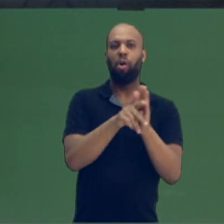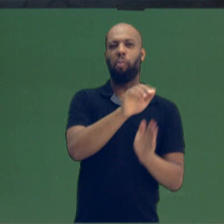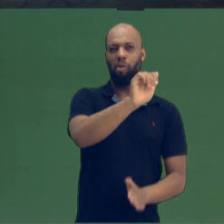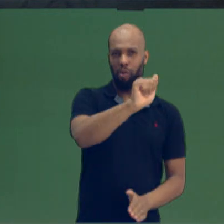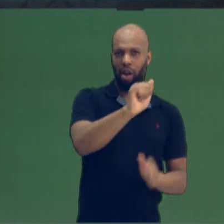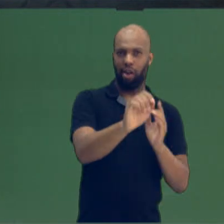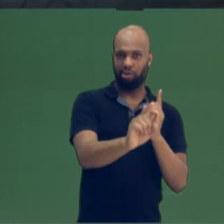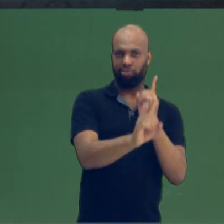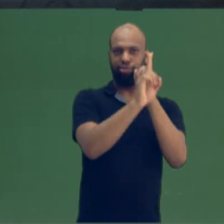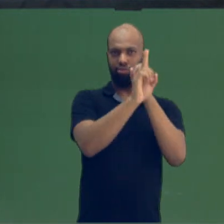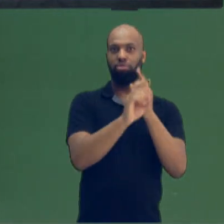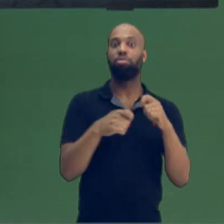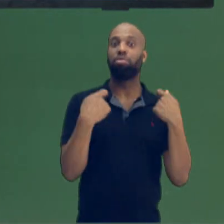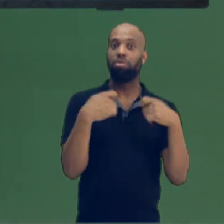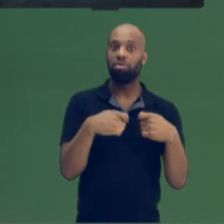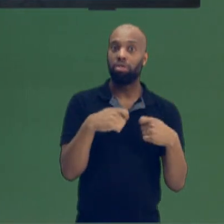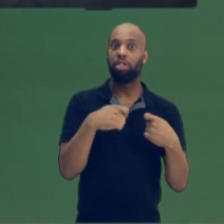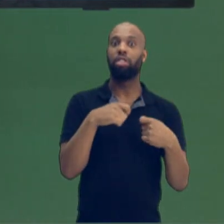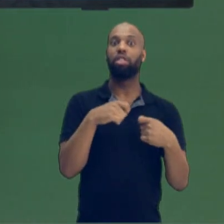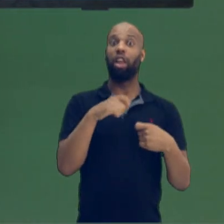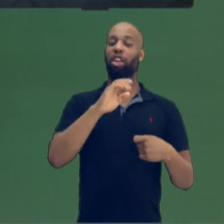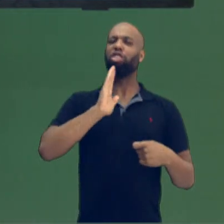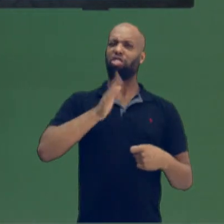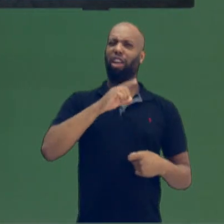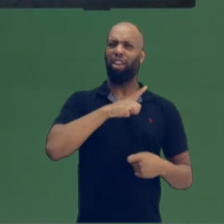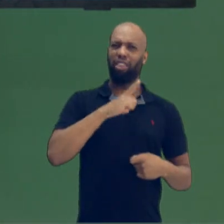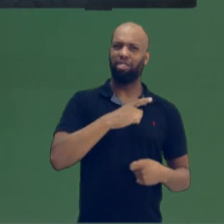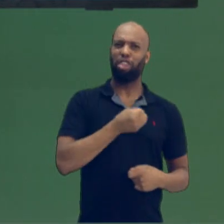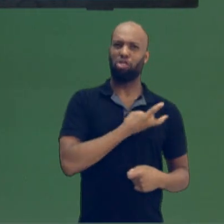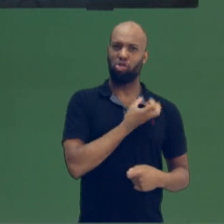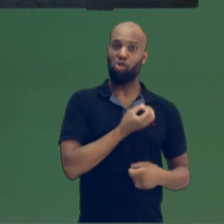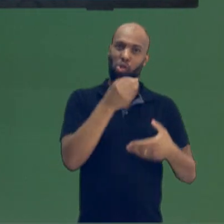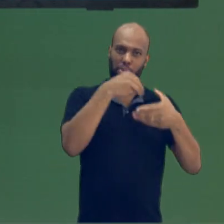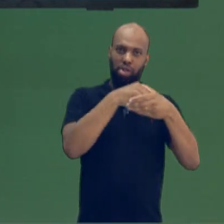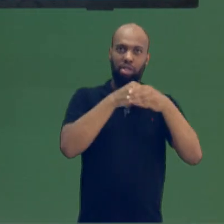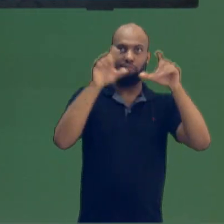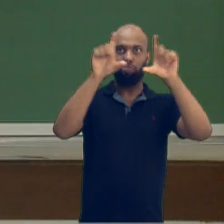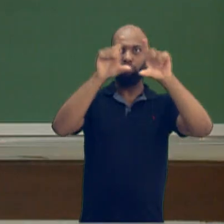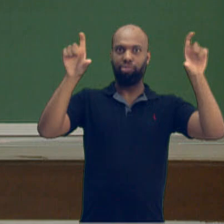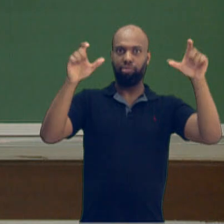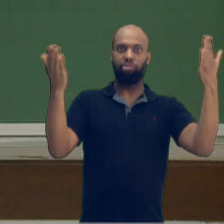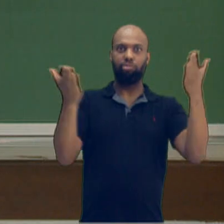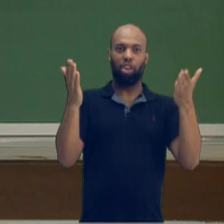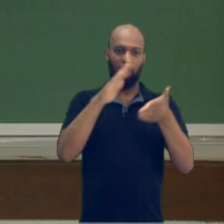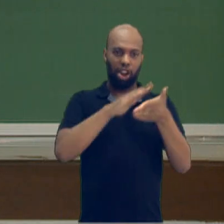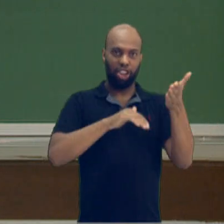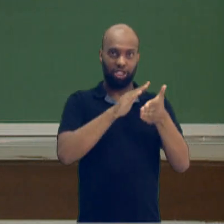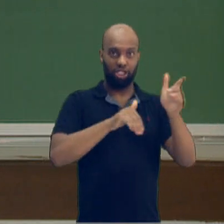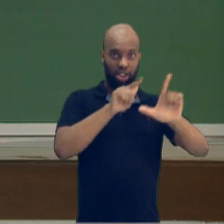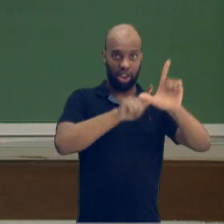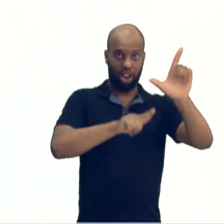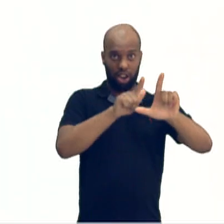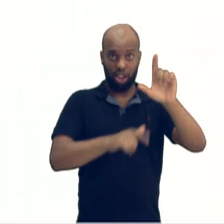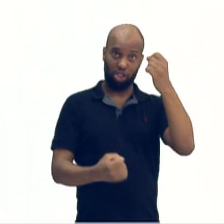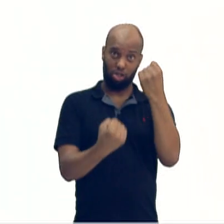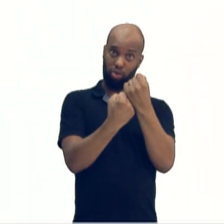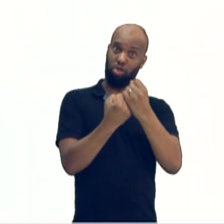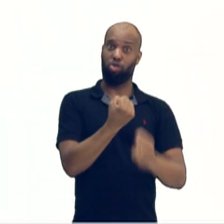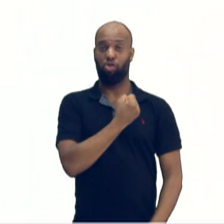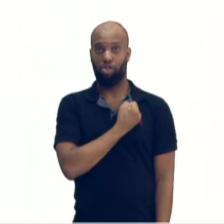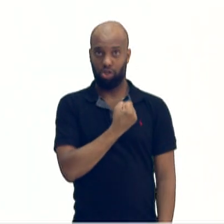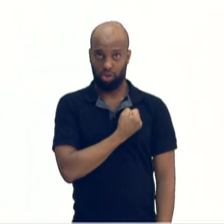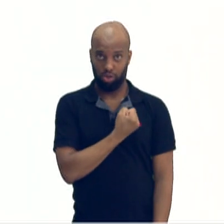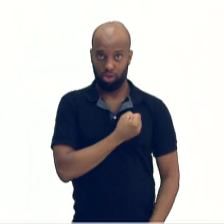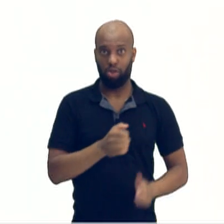angular aqui. Já temos os valores dentro do nosso problema, é só a gente substituir, perfeito? Substituindo os valores,